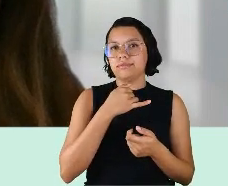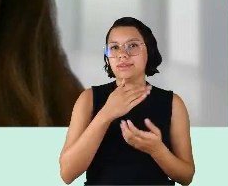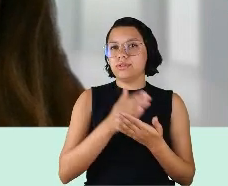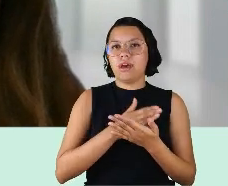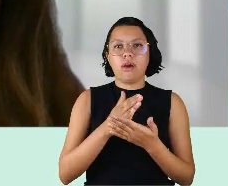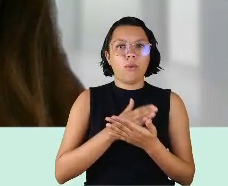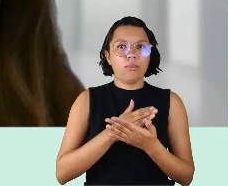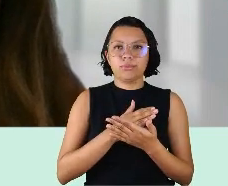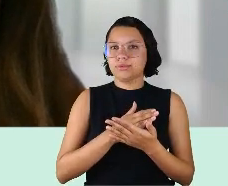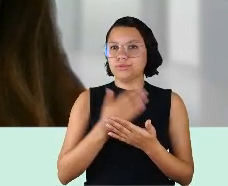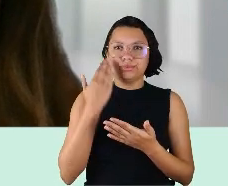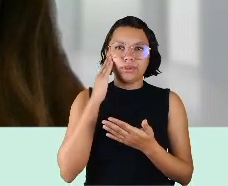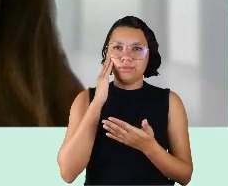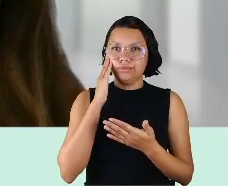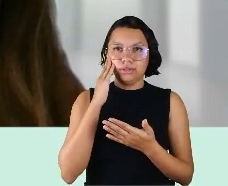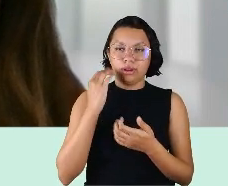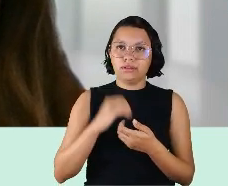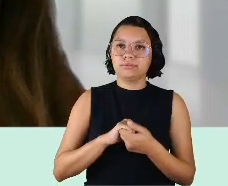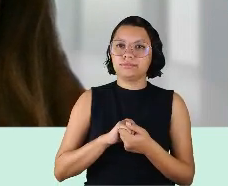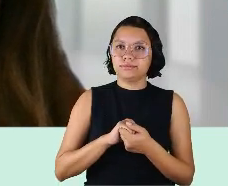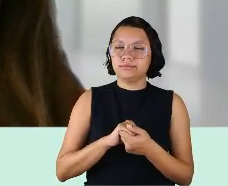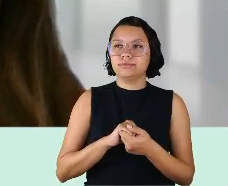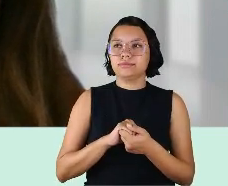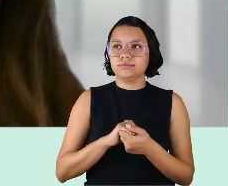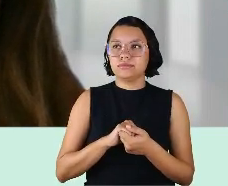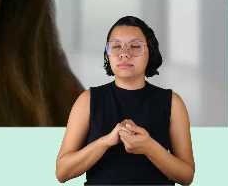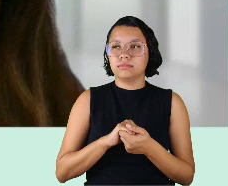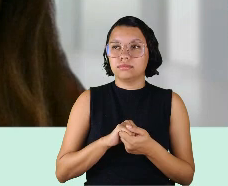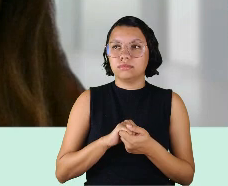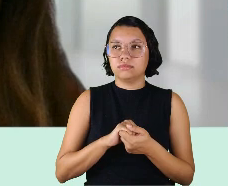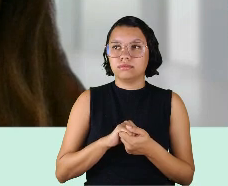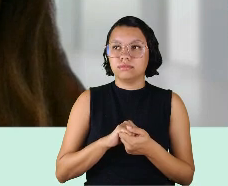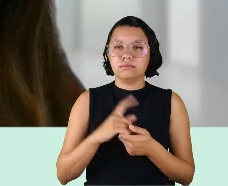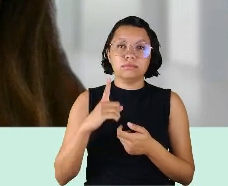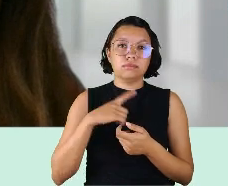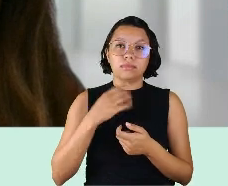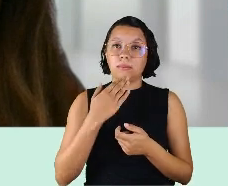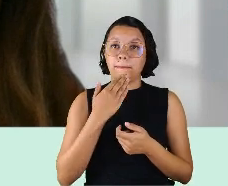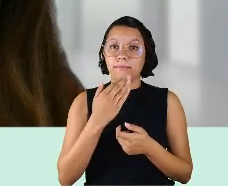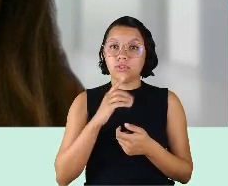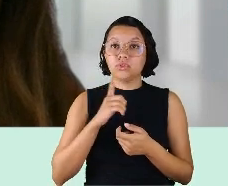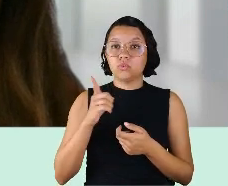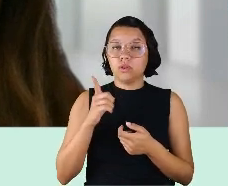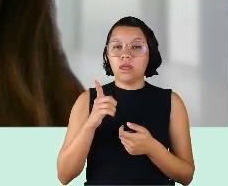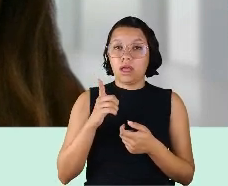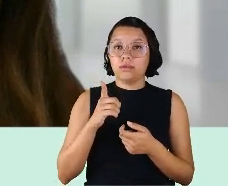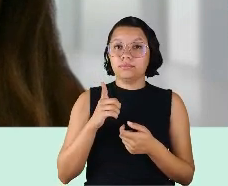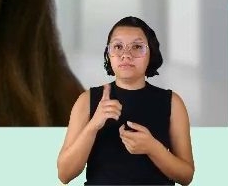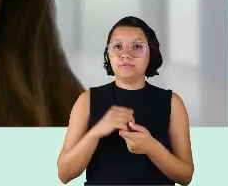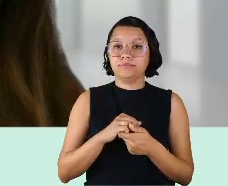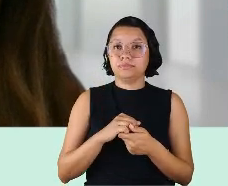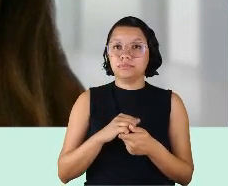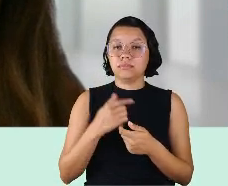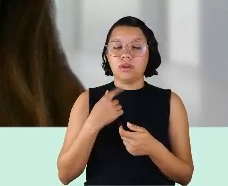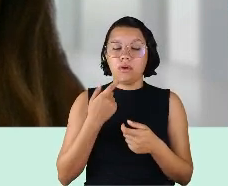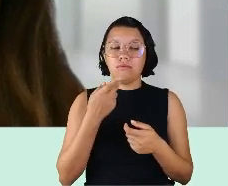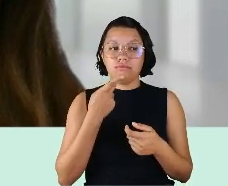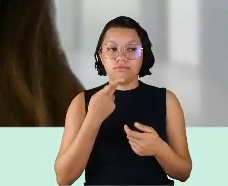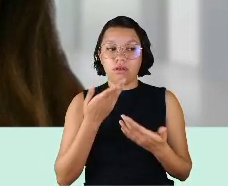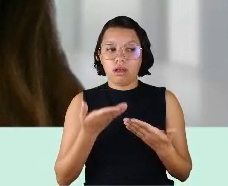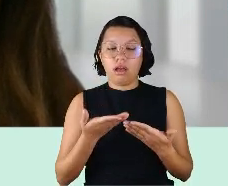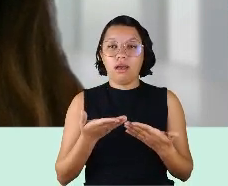alguns não estão entendendo isso. Eu tenho pedidos lá para me manifestar,